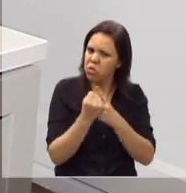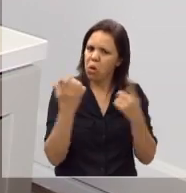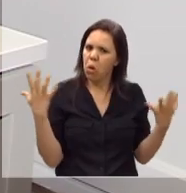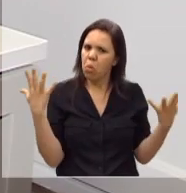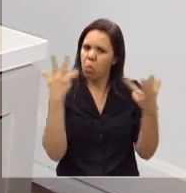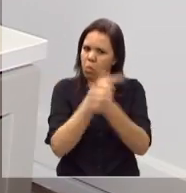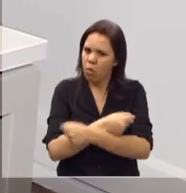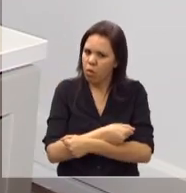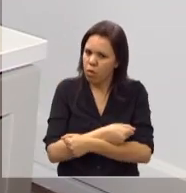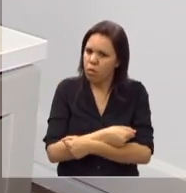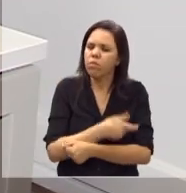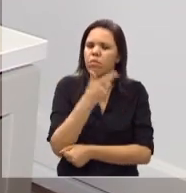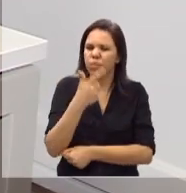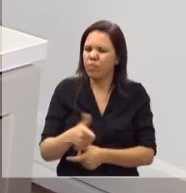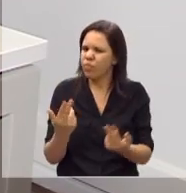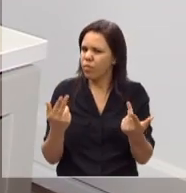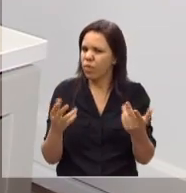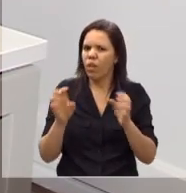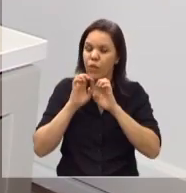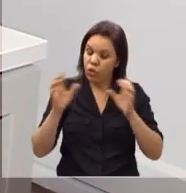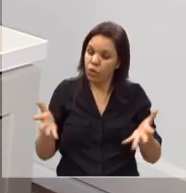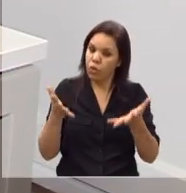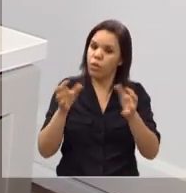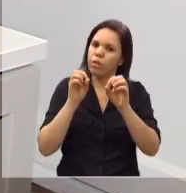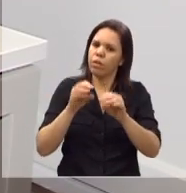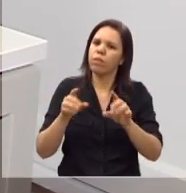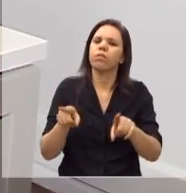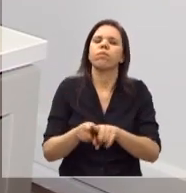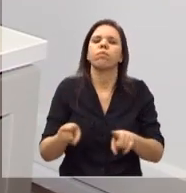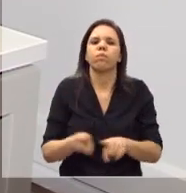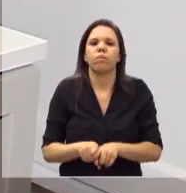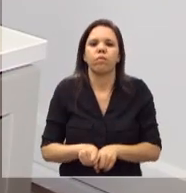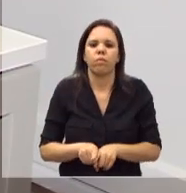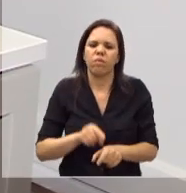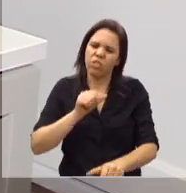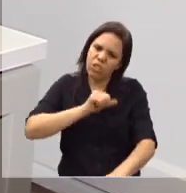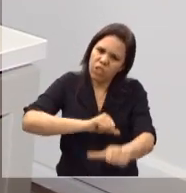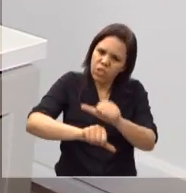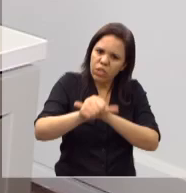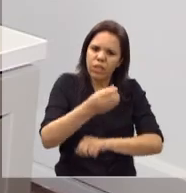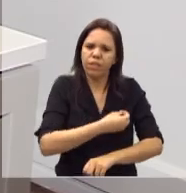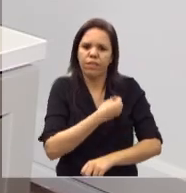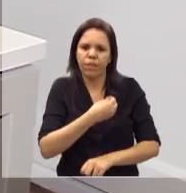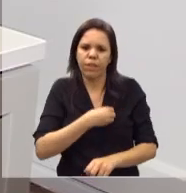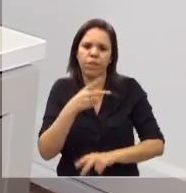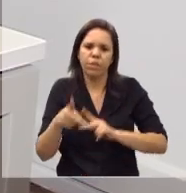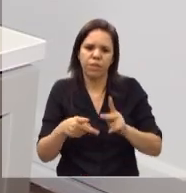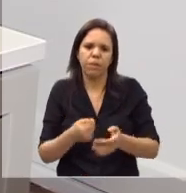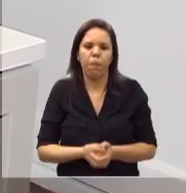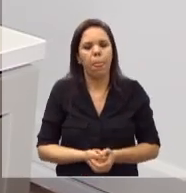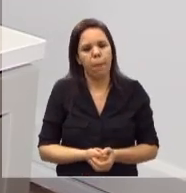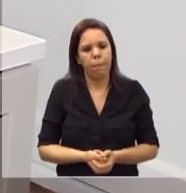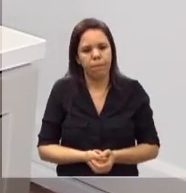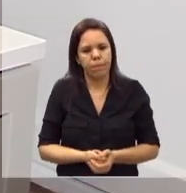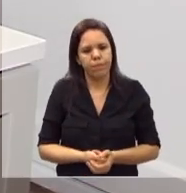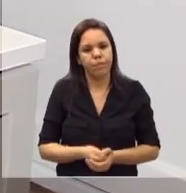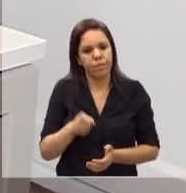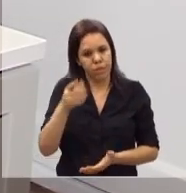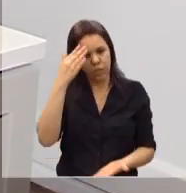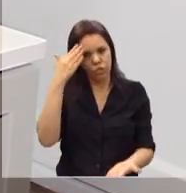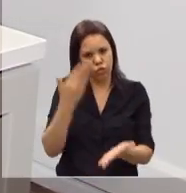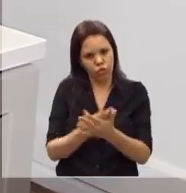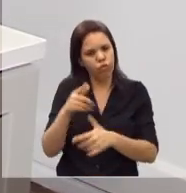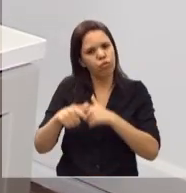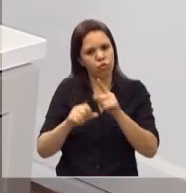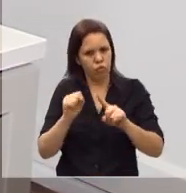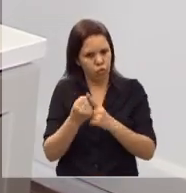bonito, repito, evangelístico, educacional e também de transformar a vida de pessoas. Você acredita que o trabalho social